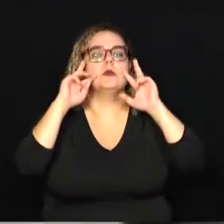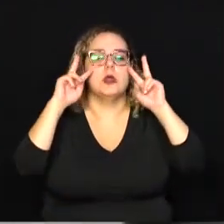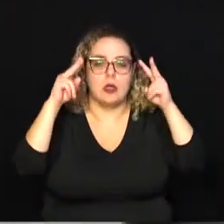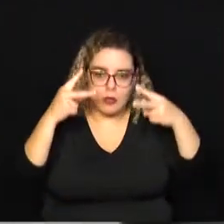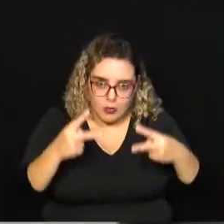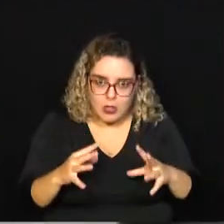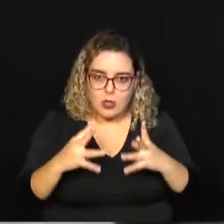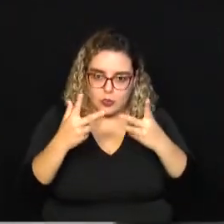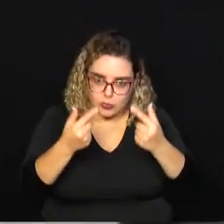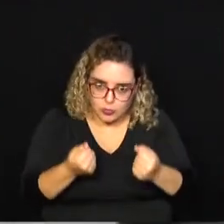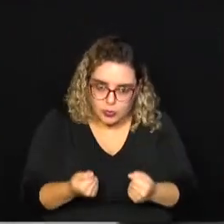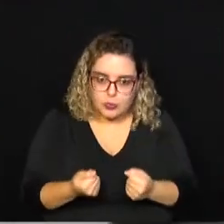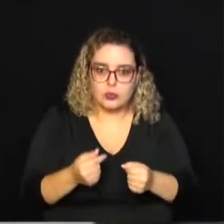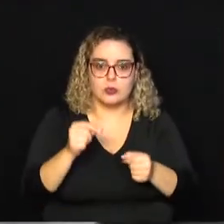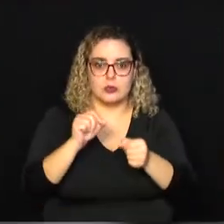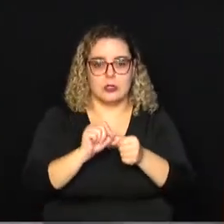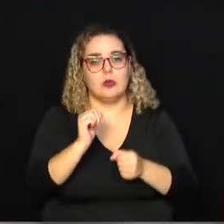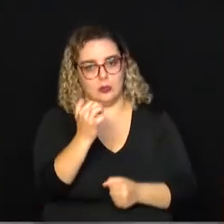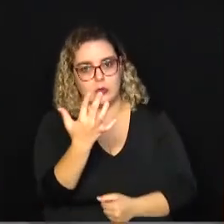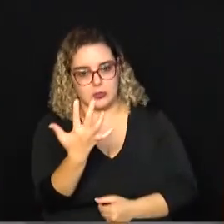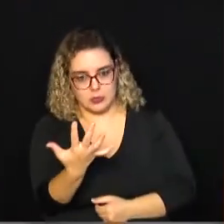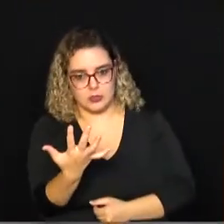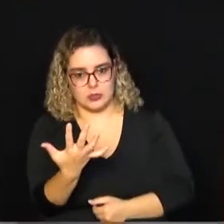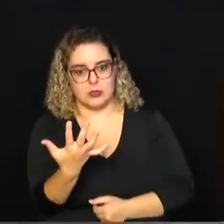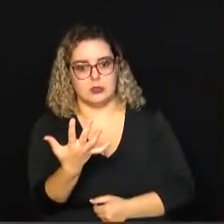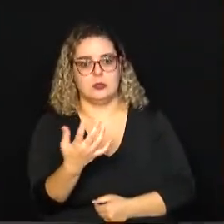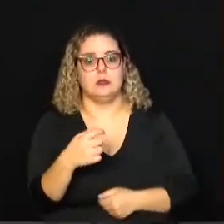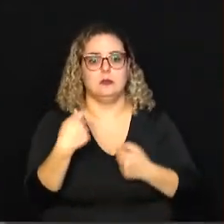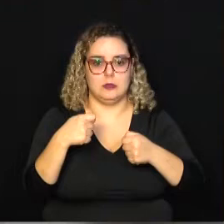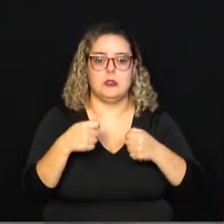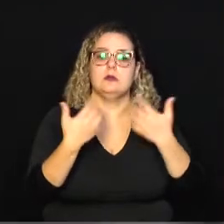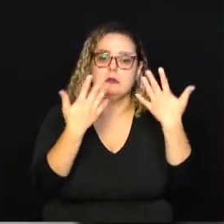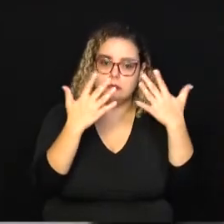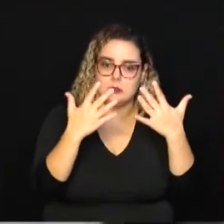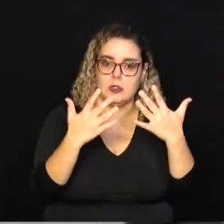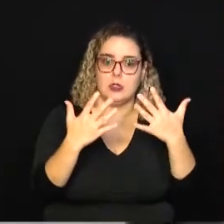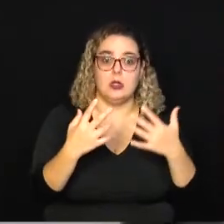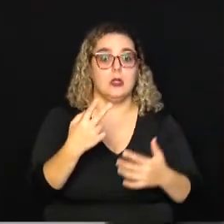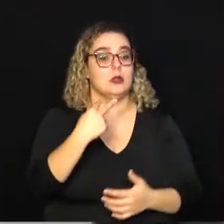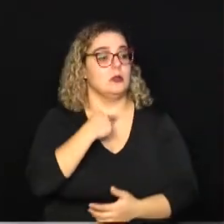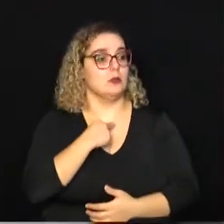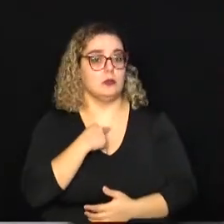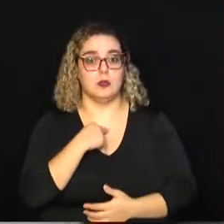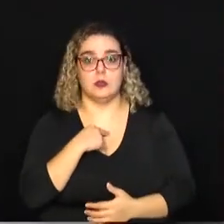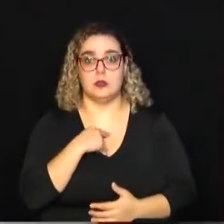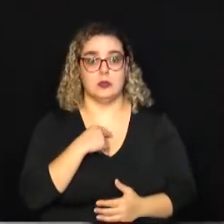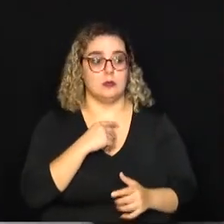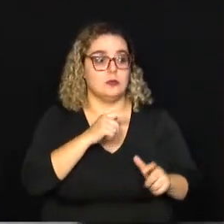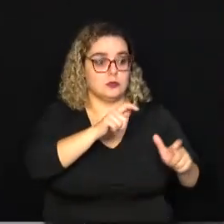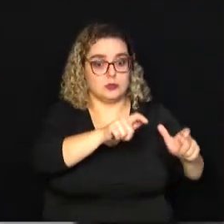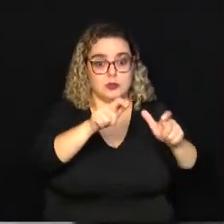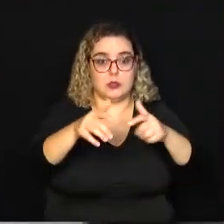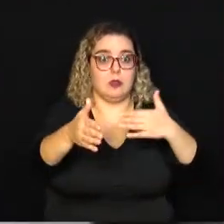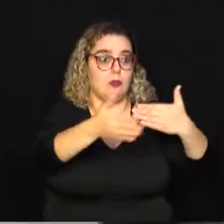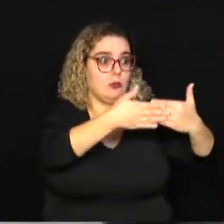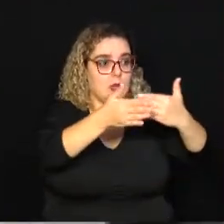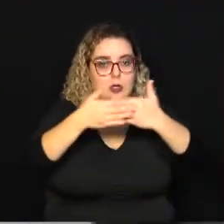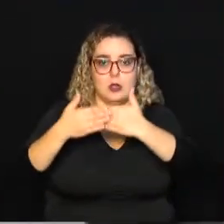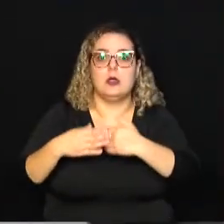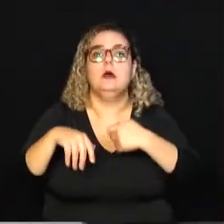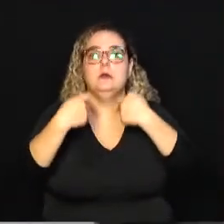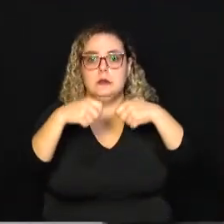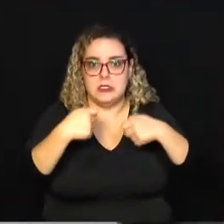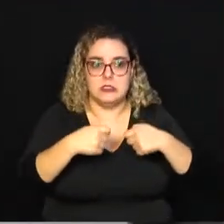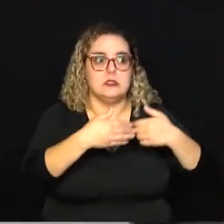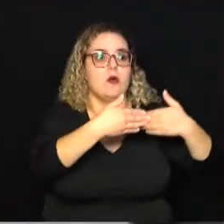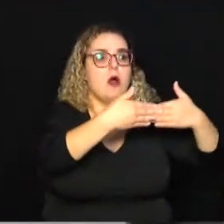Metropolitano. Muito importante. A gente não pode ter um equipamento fechado nesse momento, que é um momento de drama, de grave